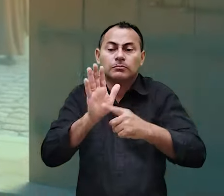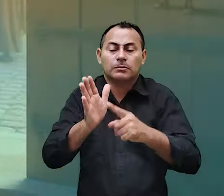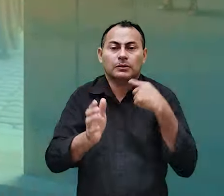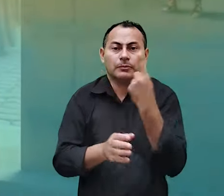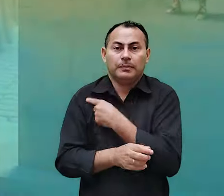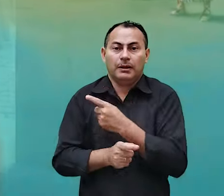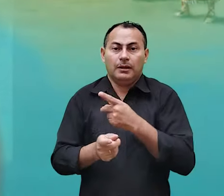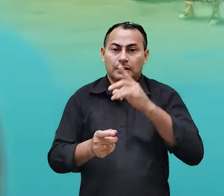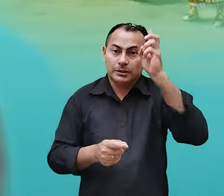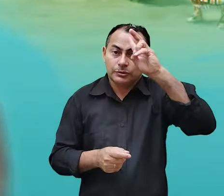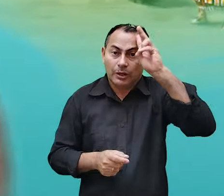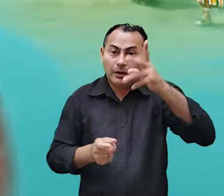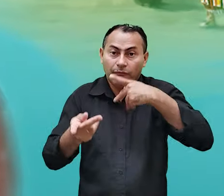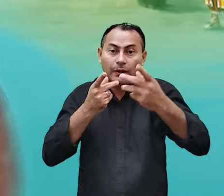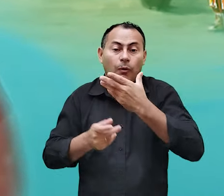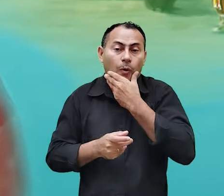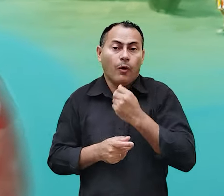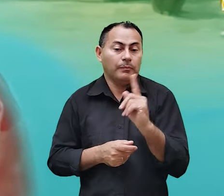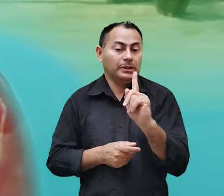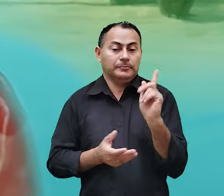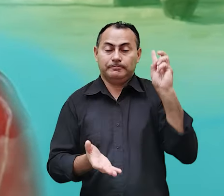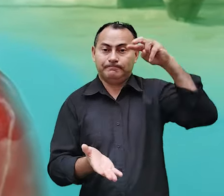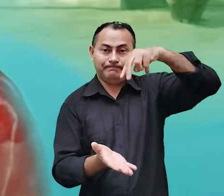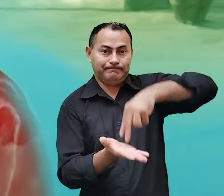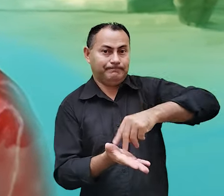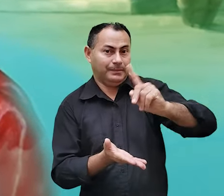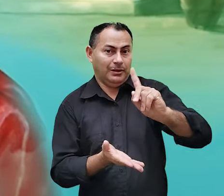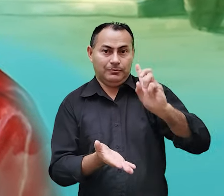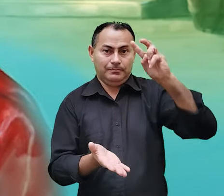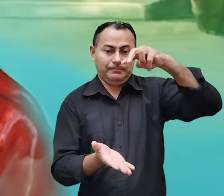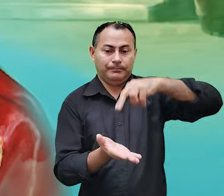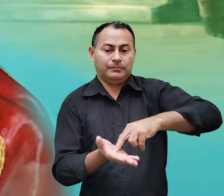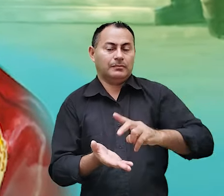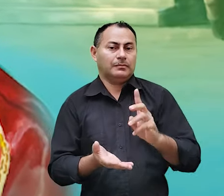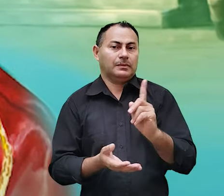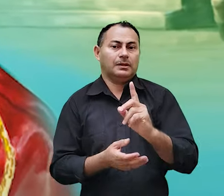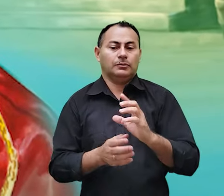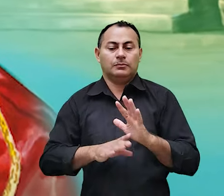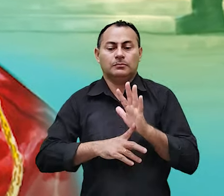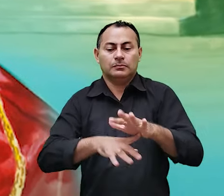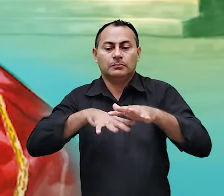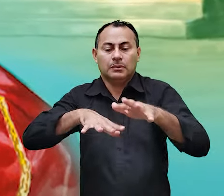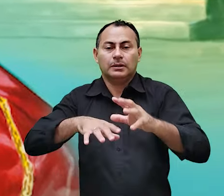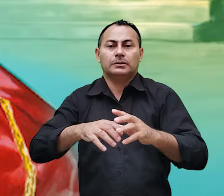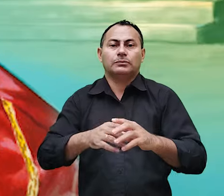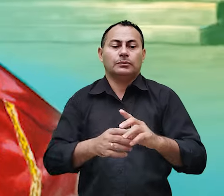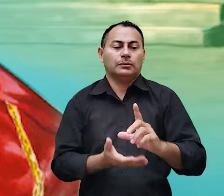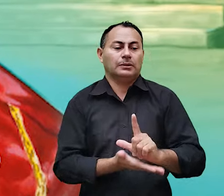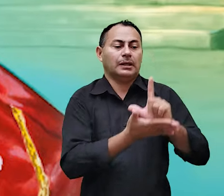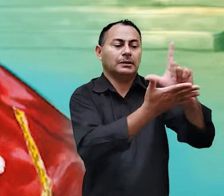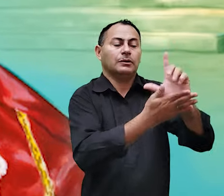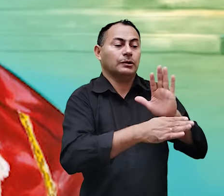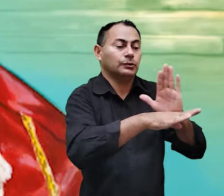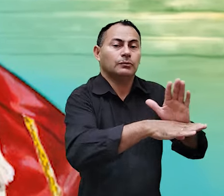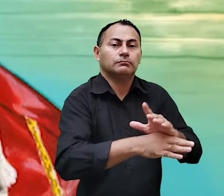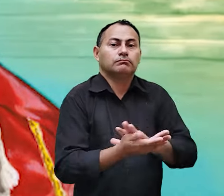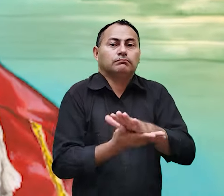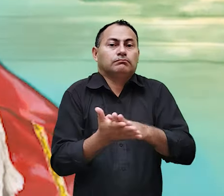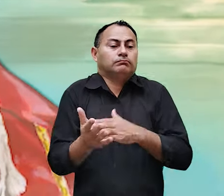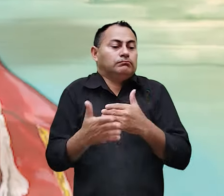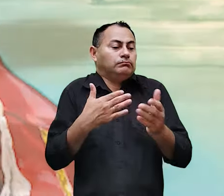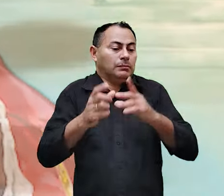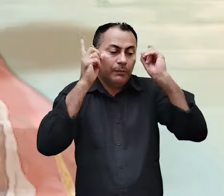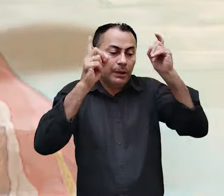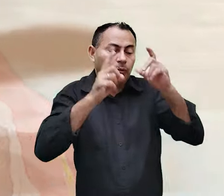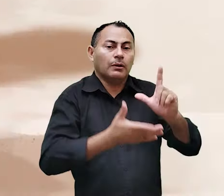nós? Essa parábola fala de um homem que não participou do manifesto do Nazareno.